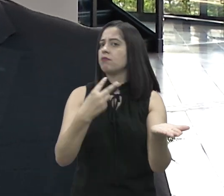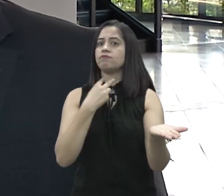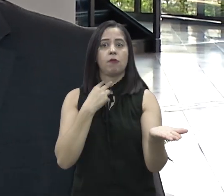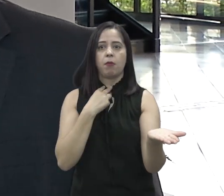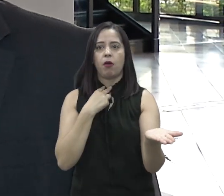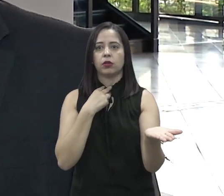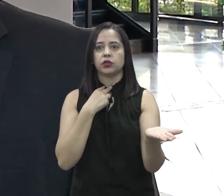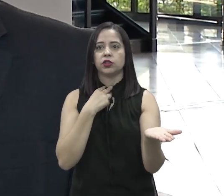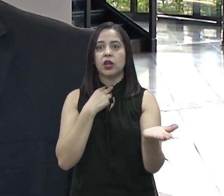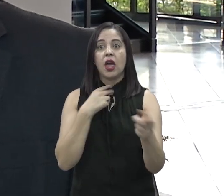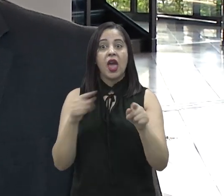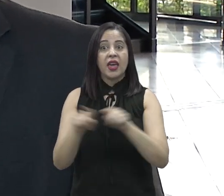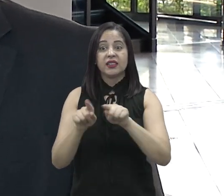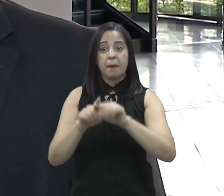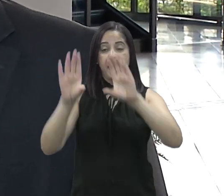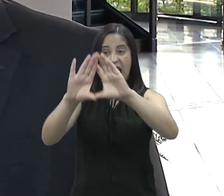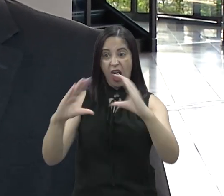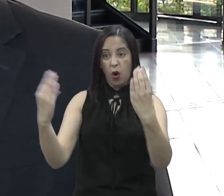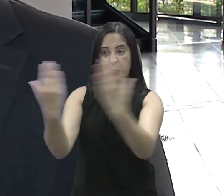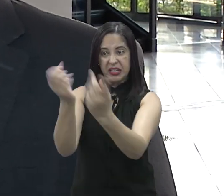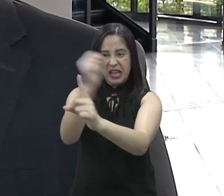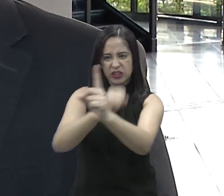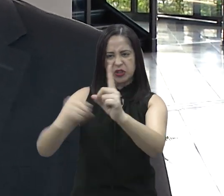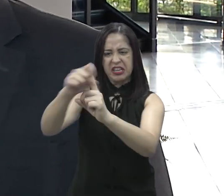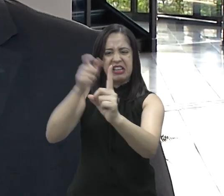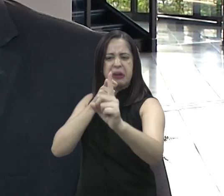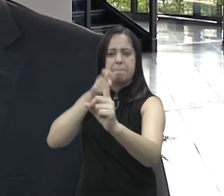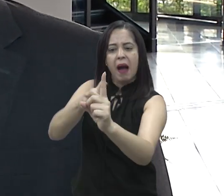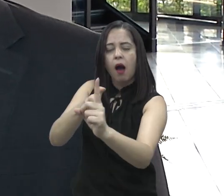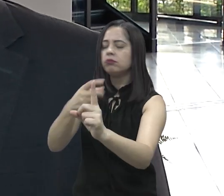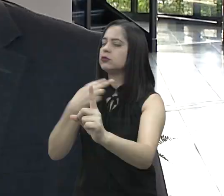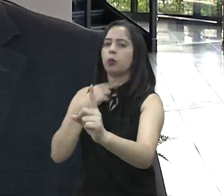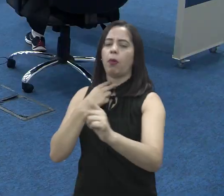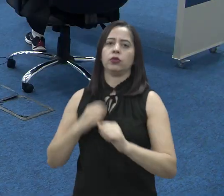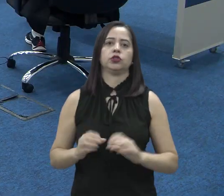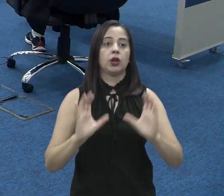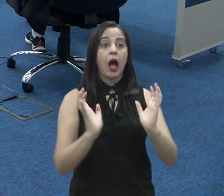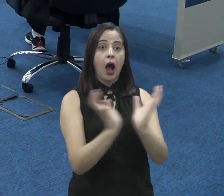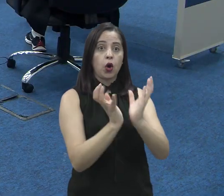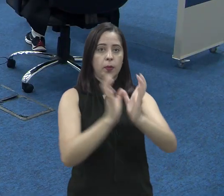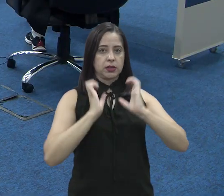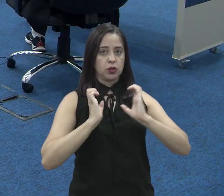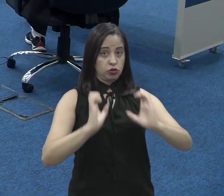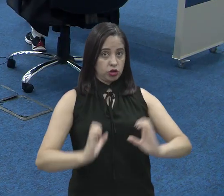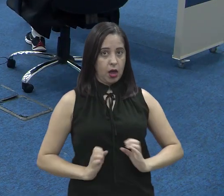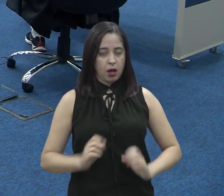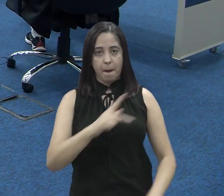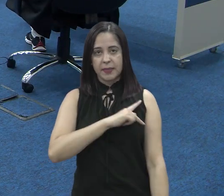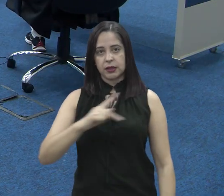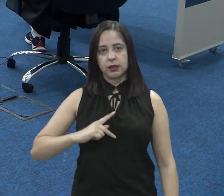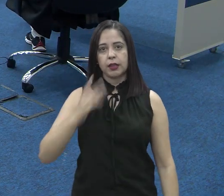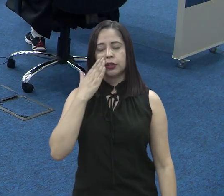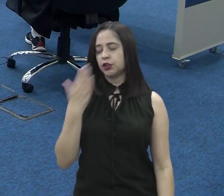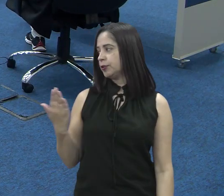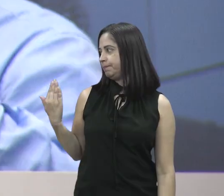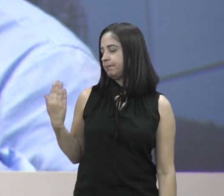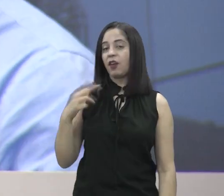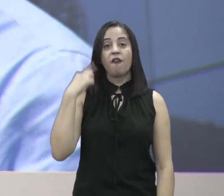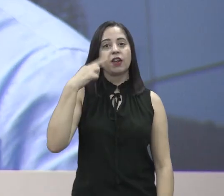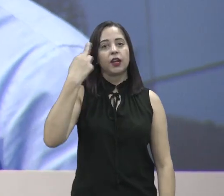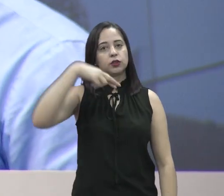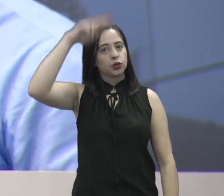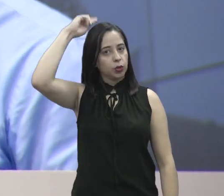ele representa, está representando e que não ofenda a própria sociedade como um todo. A Comissão de Ética da Câmara, presidida pelo